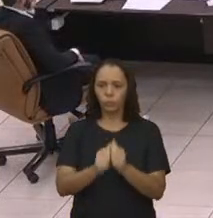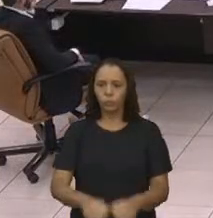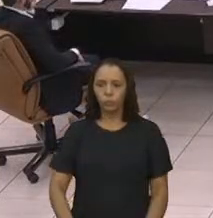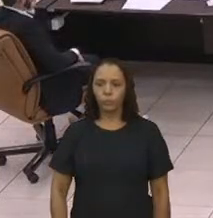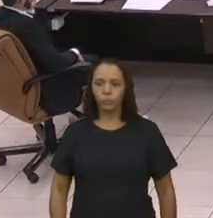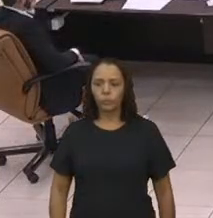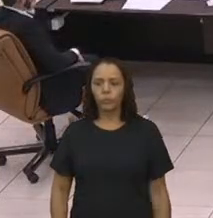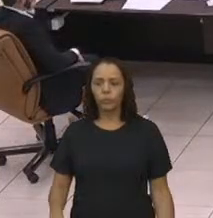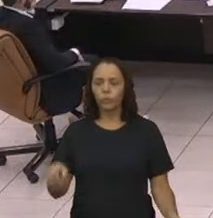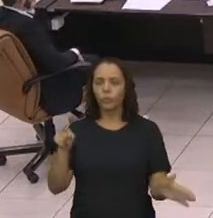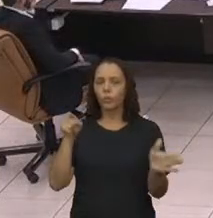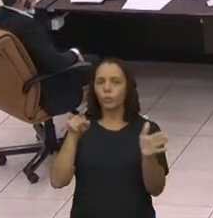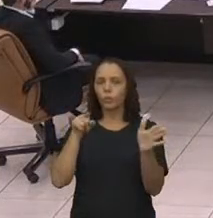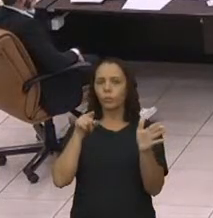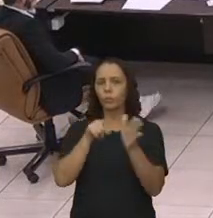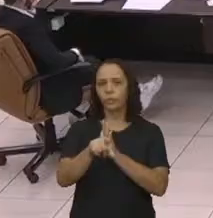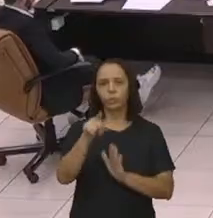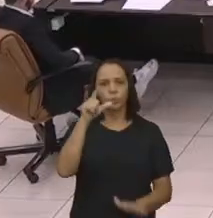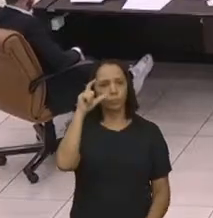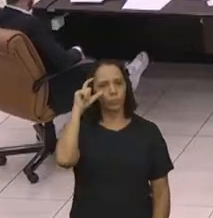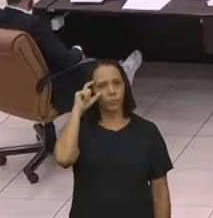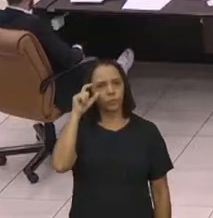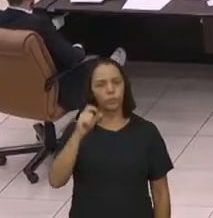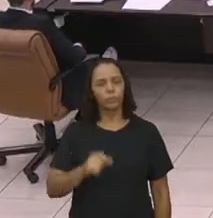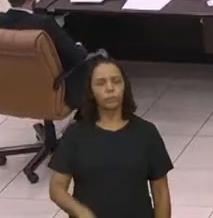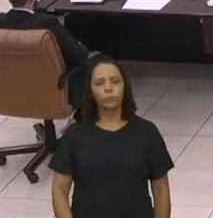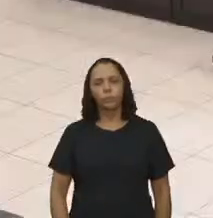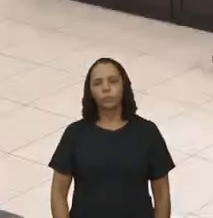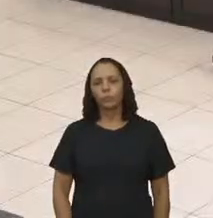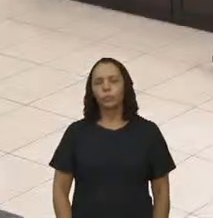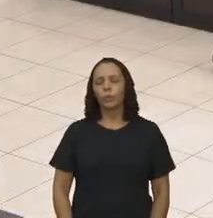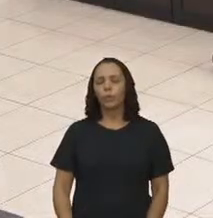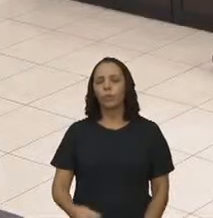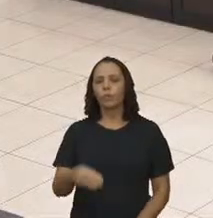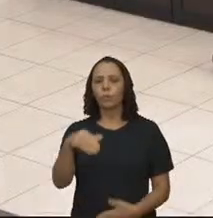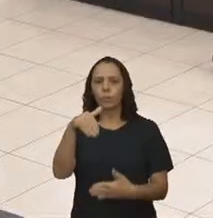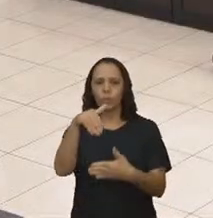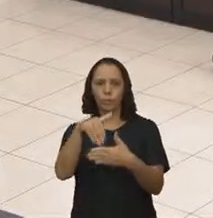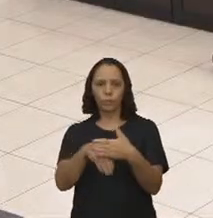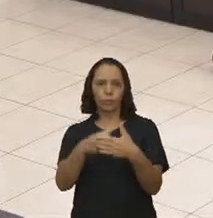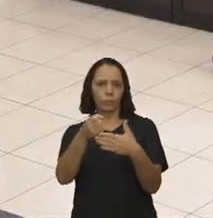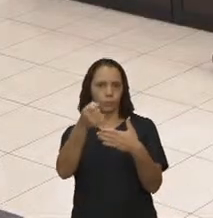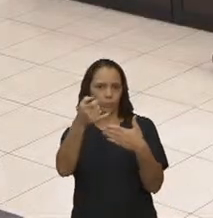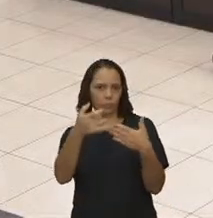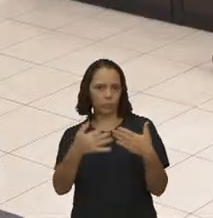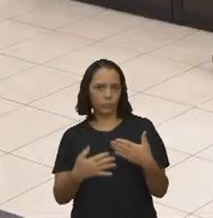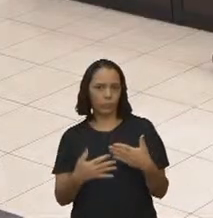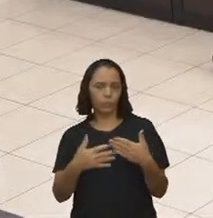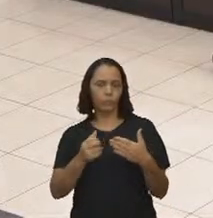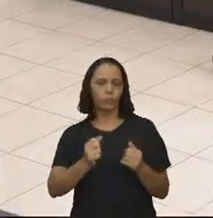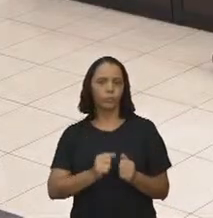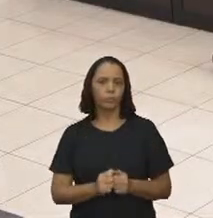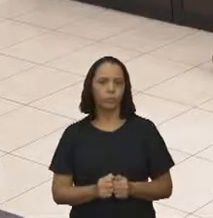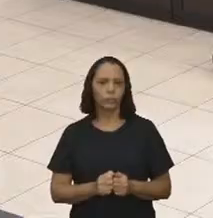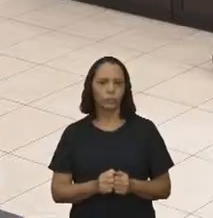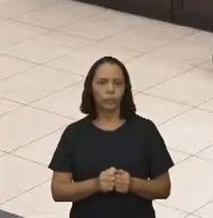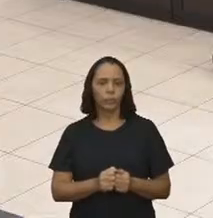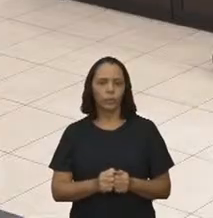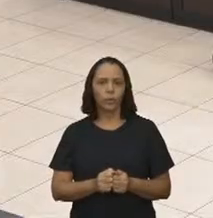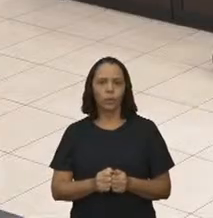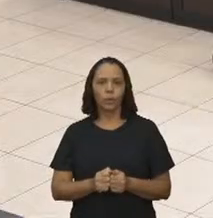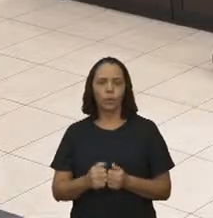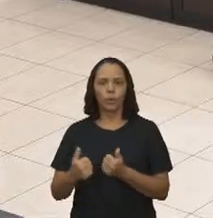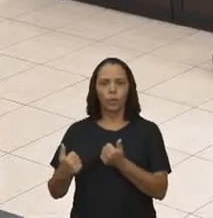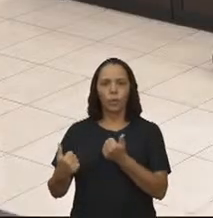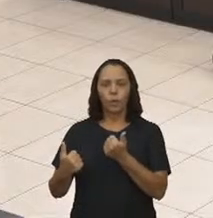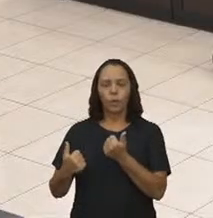Como vota o vereador Marcelo Dantas? Só justificando meu voto, hoje investir no programa Agente